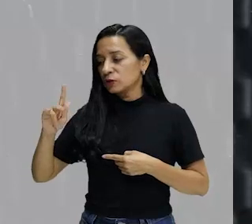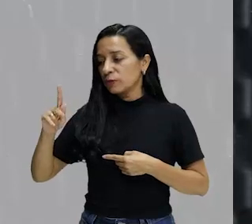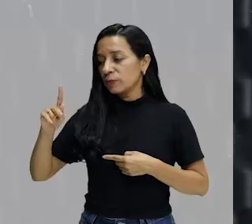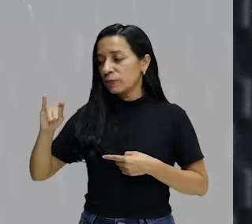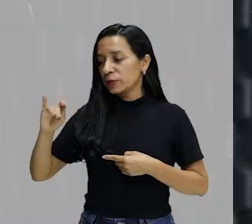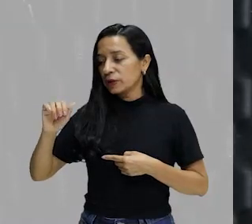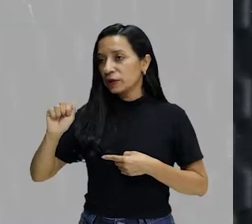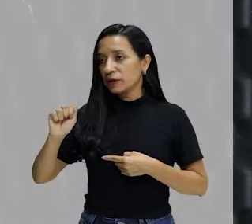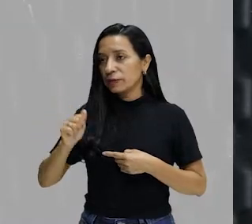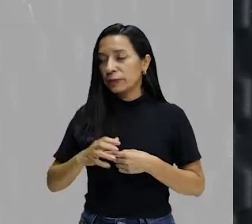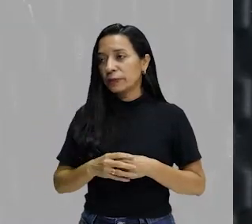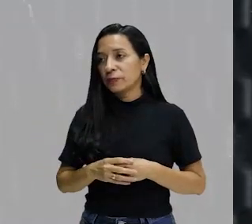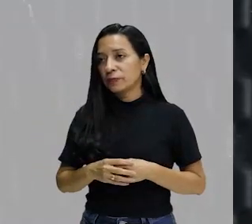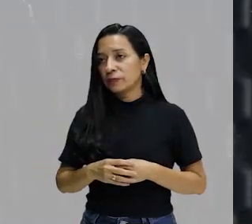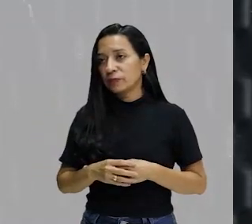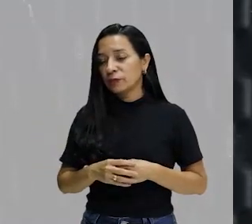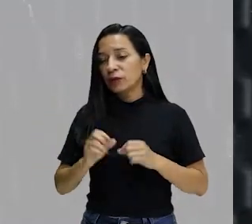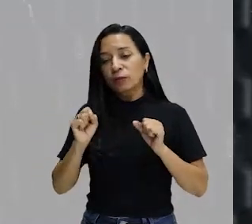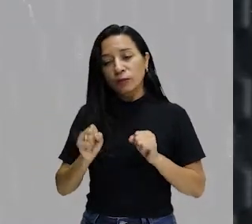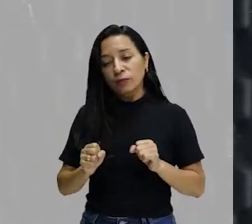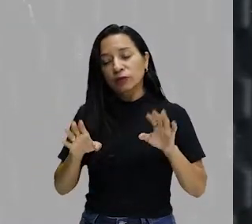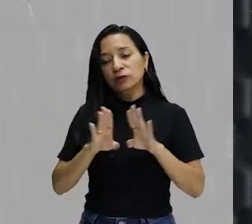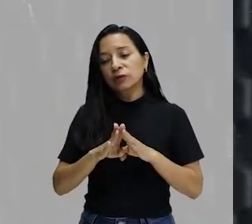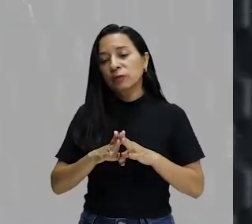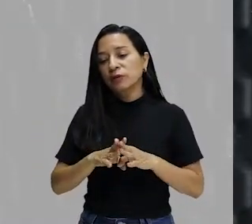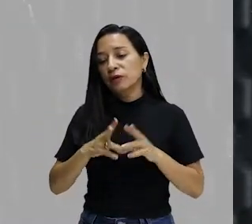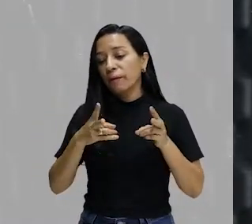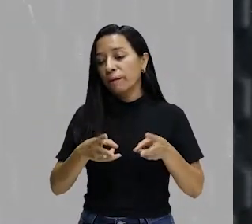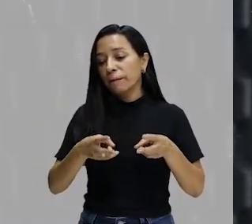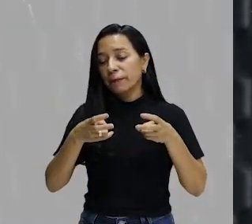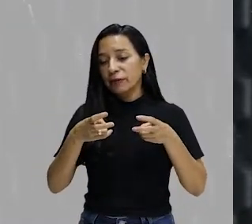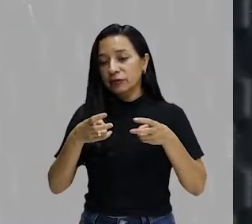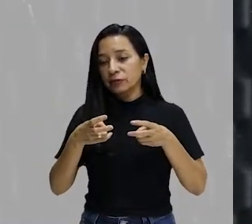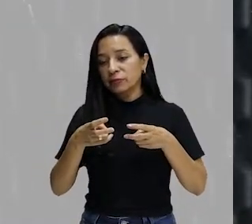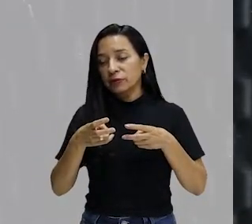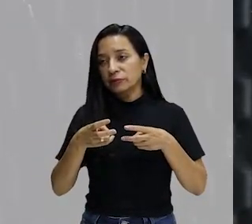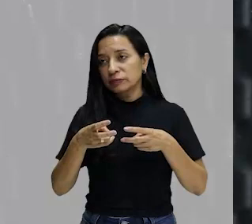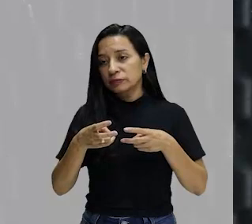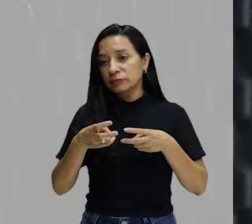A gente pode perceber que esses